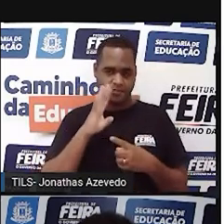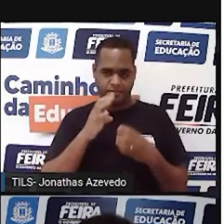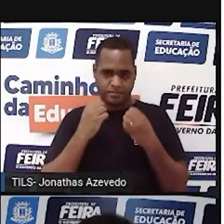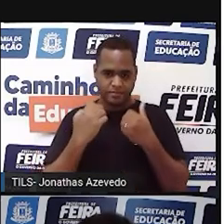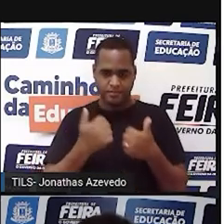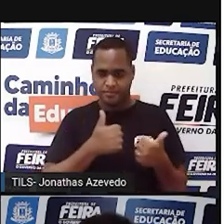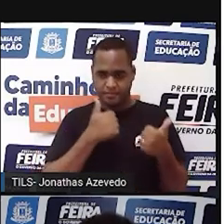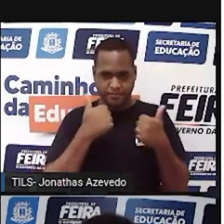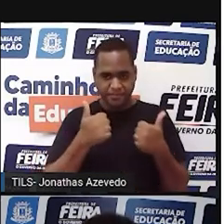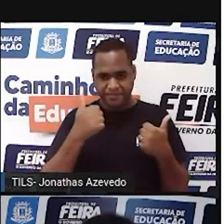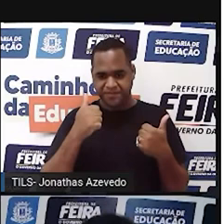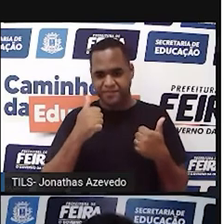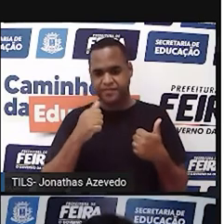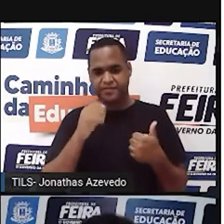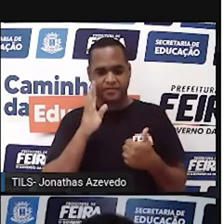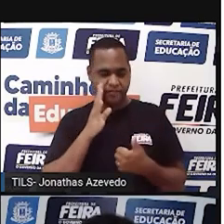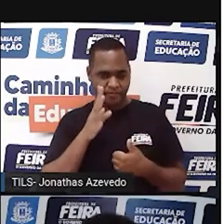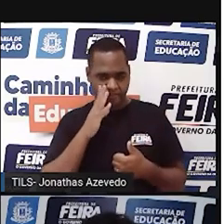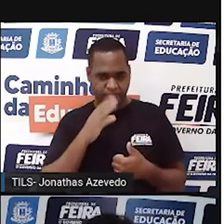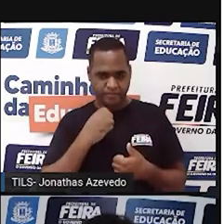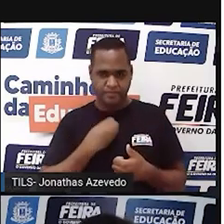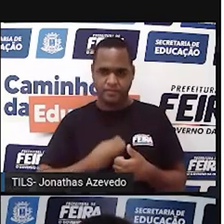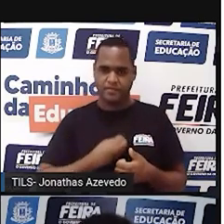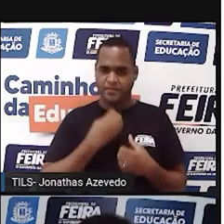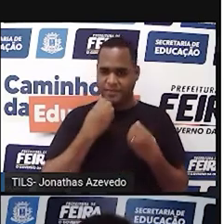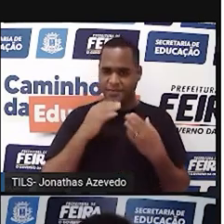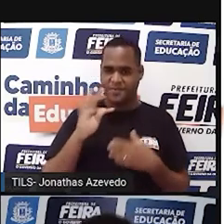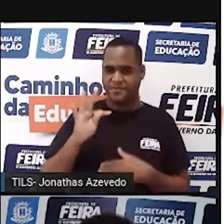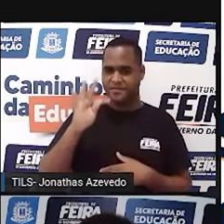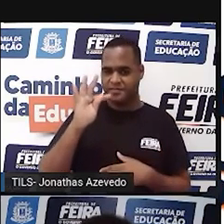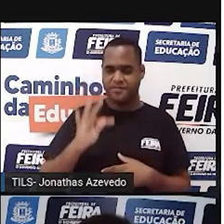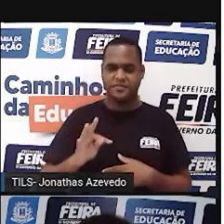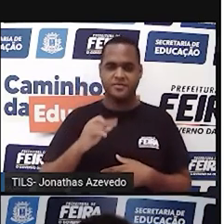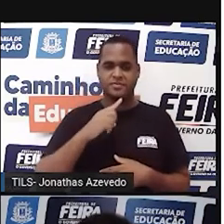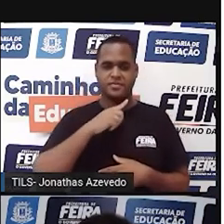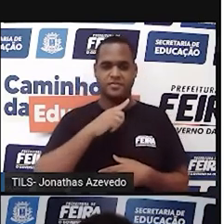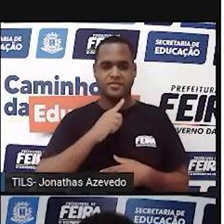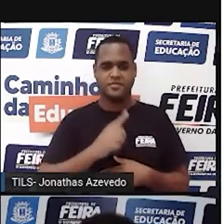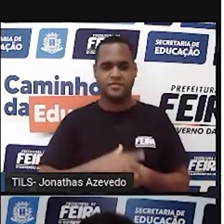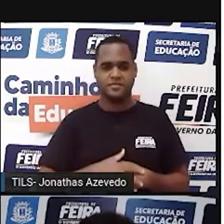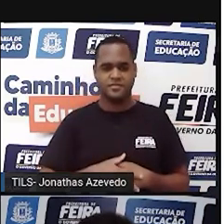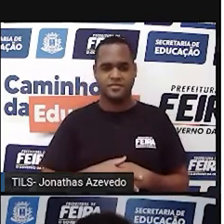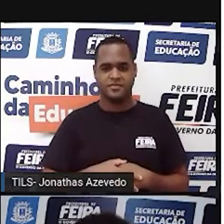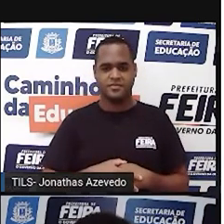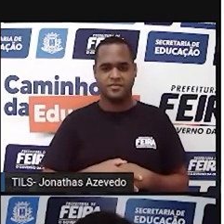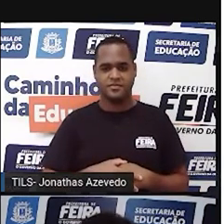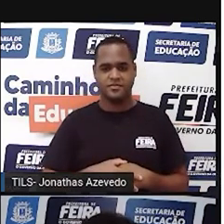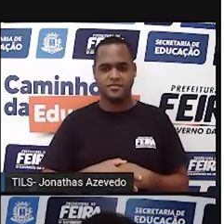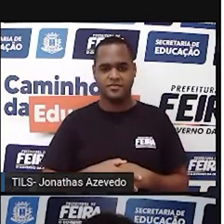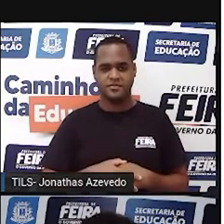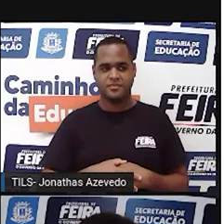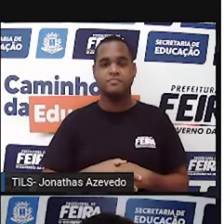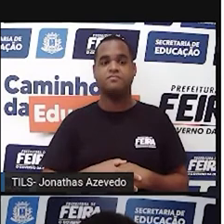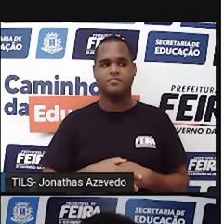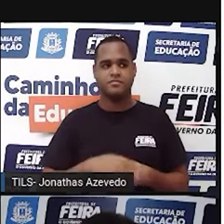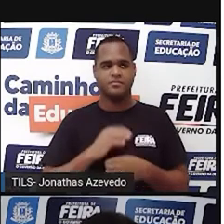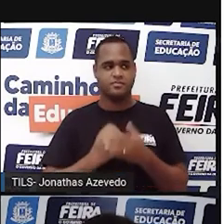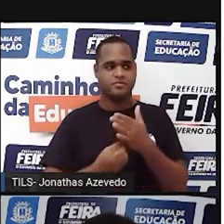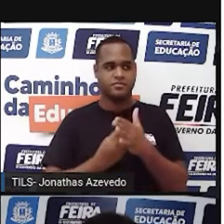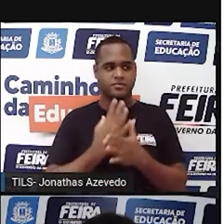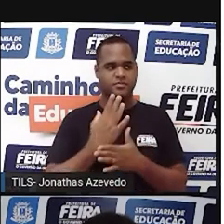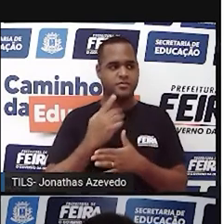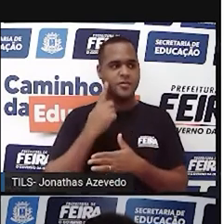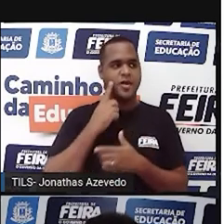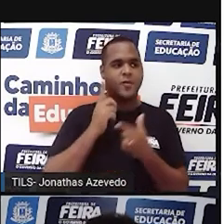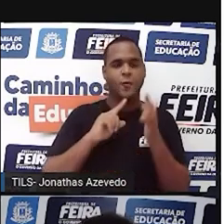só que medida interessante é a temperatura, né? Pois é. Bom, mas como é que surgiu essa coisa de medir,